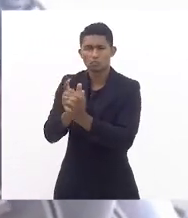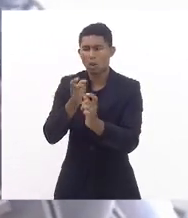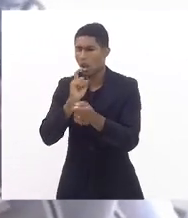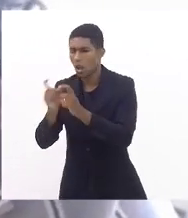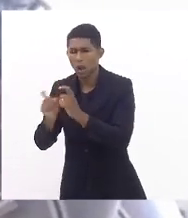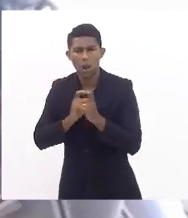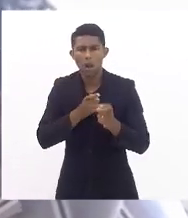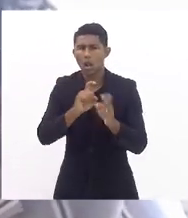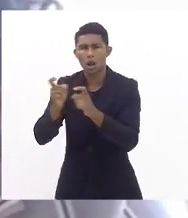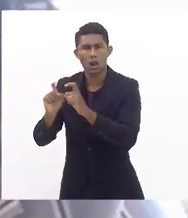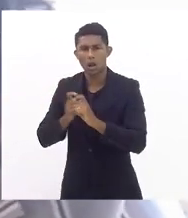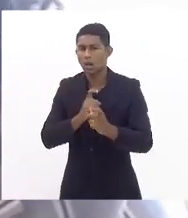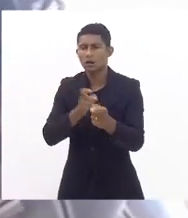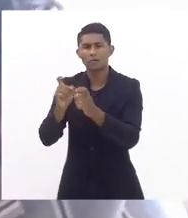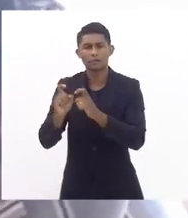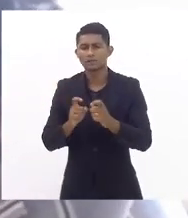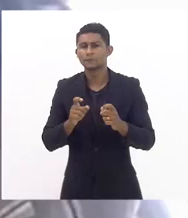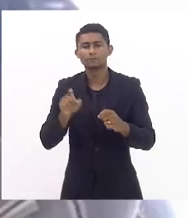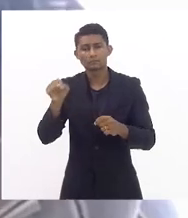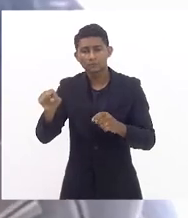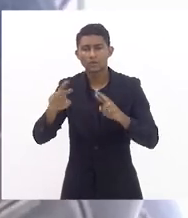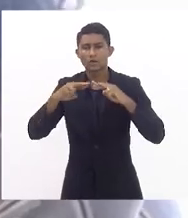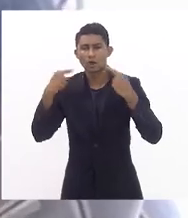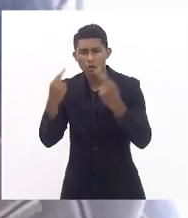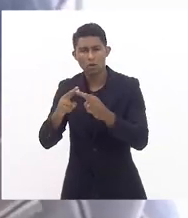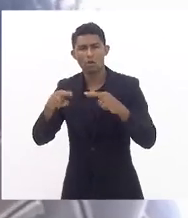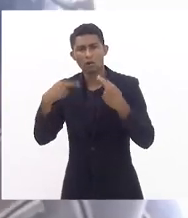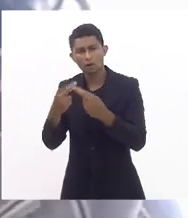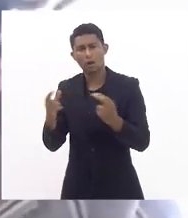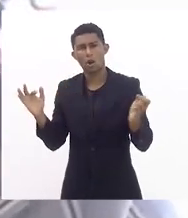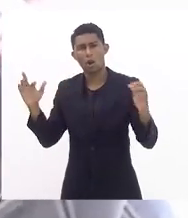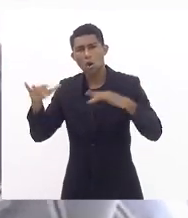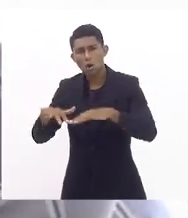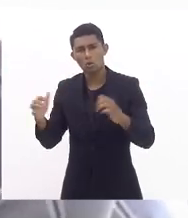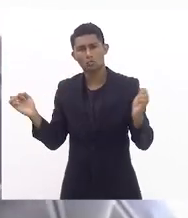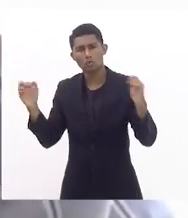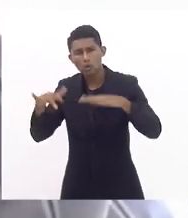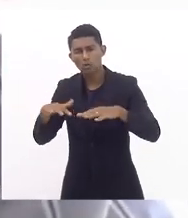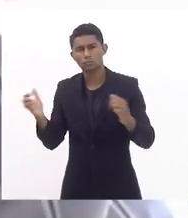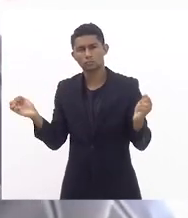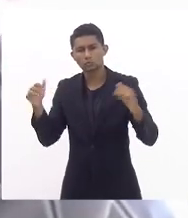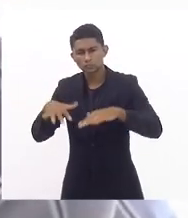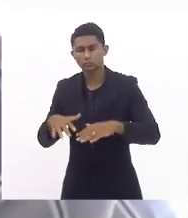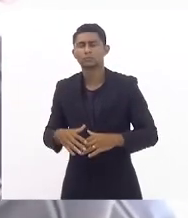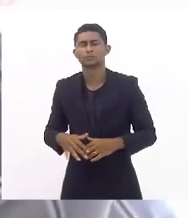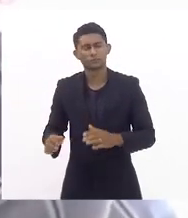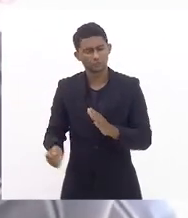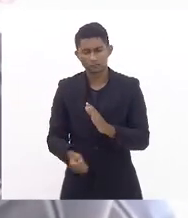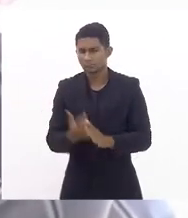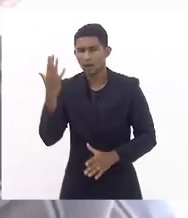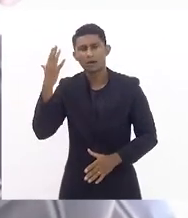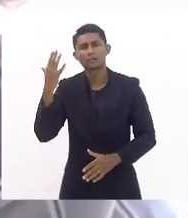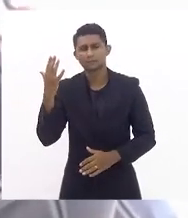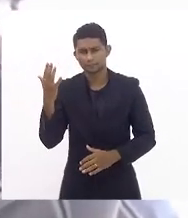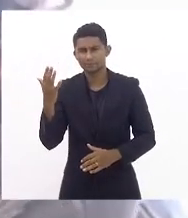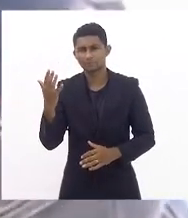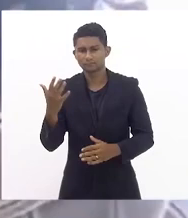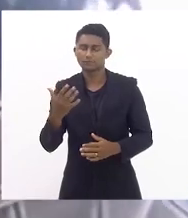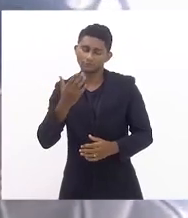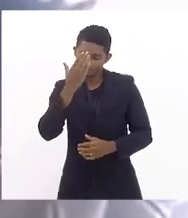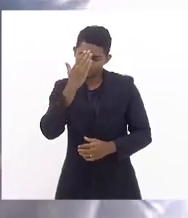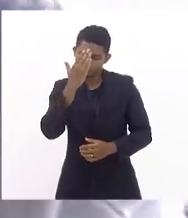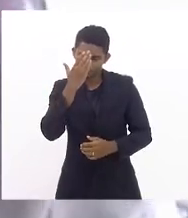foi sucessivos encontros com diversos movimentos e atores, né, dessa pauta